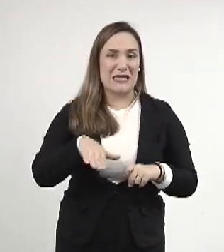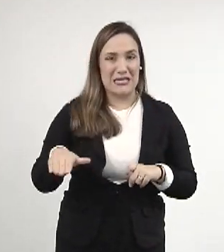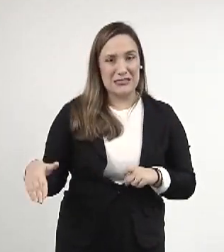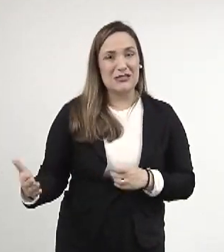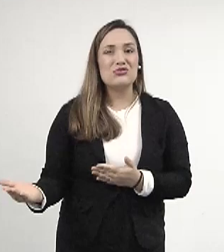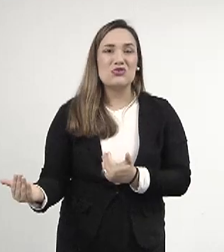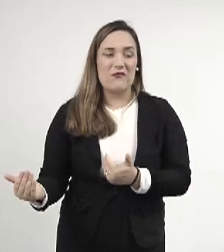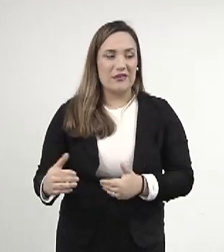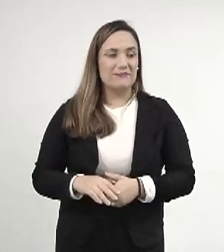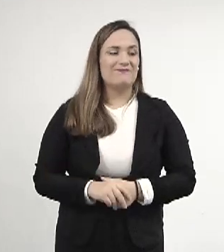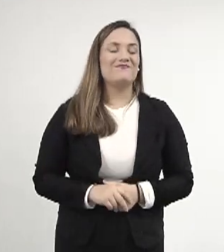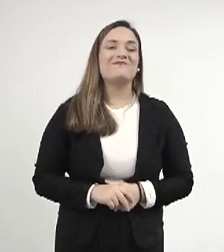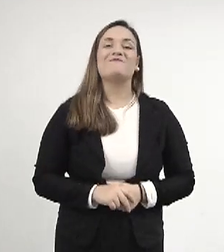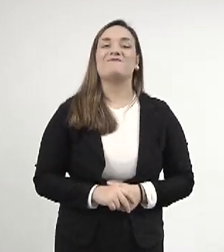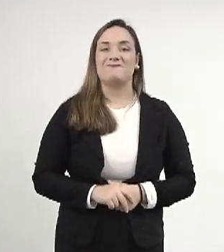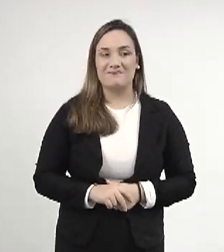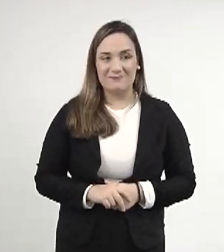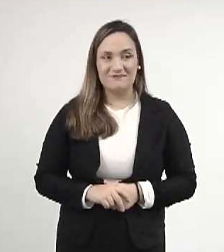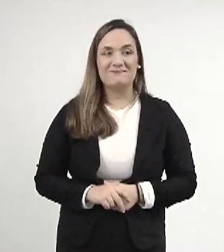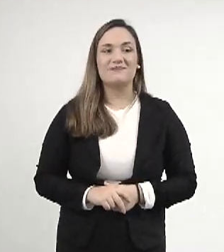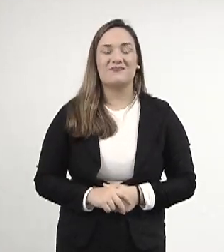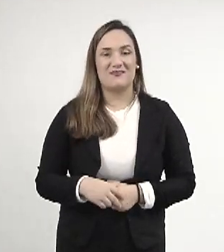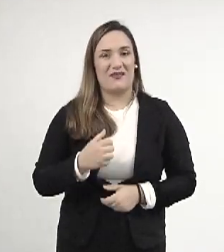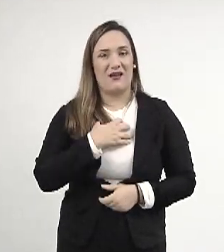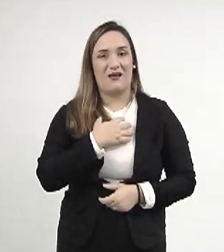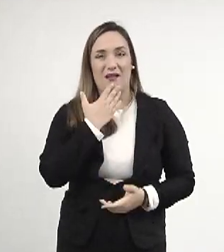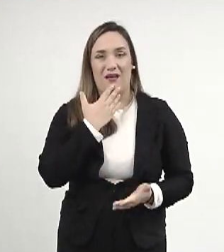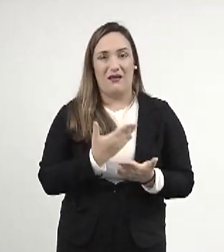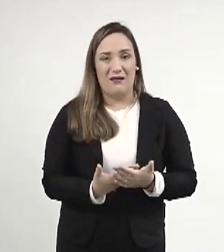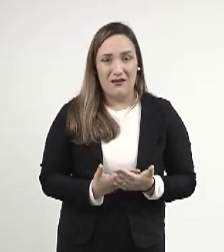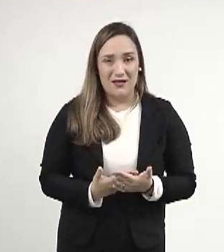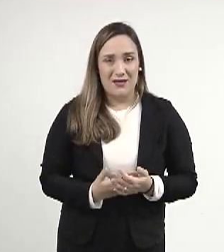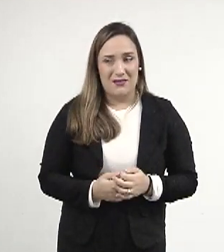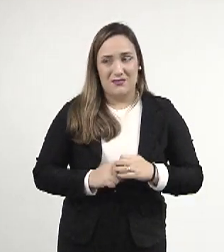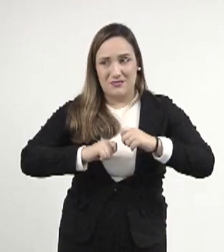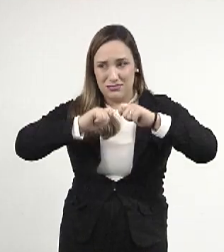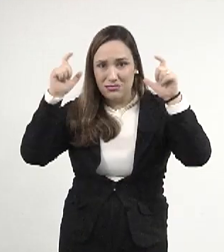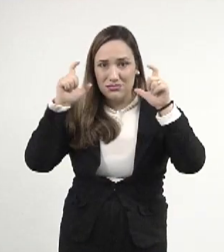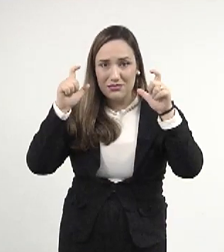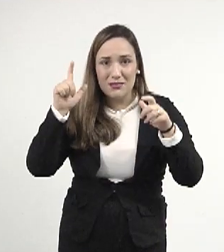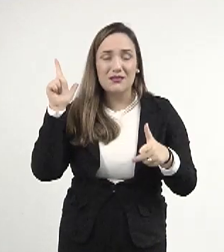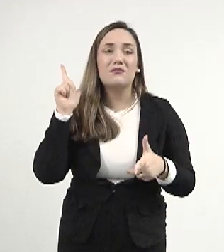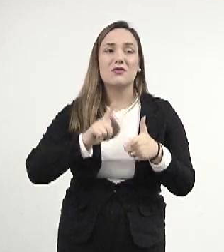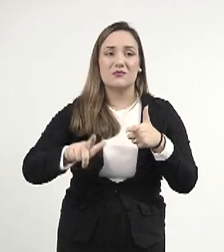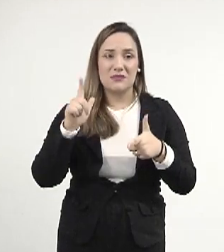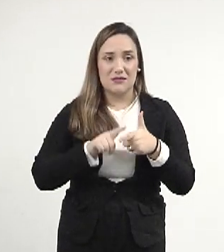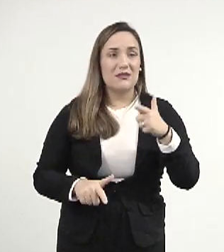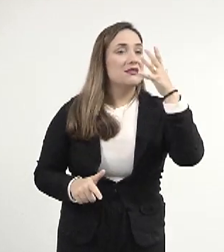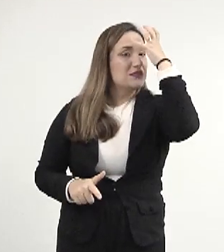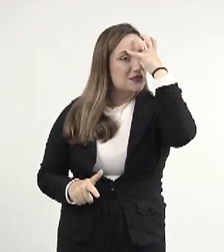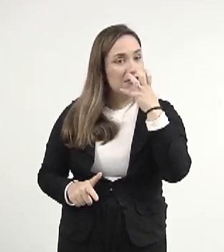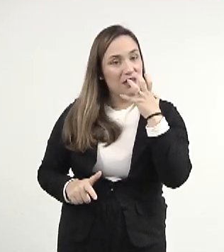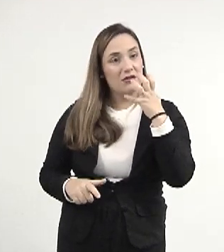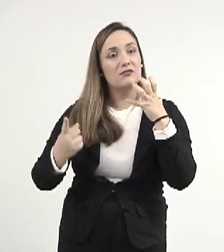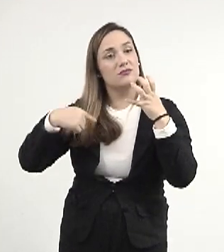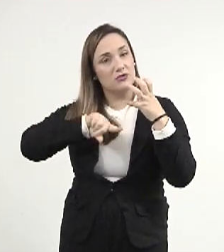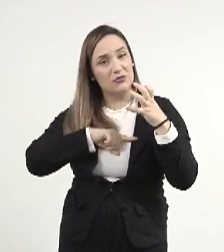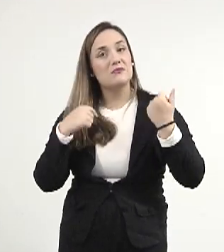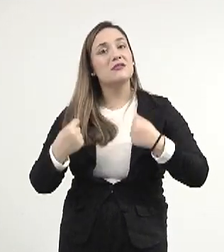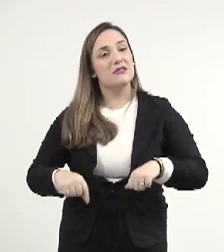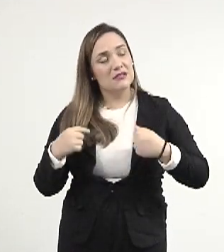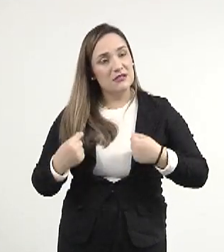É uma incidência que choca, que chama atenção para um problema sério. Nós precisamos